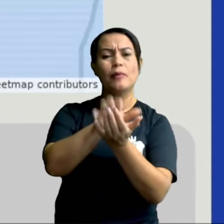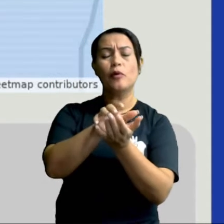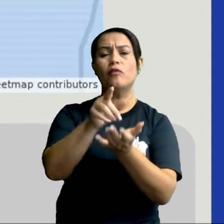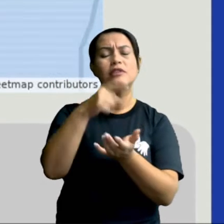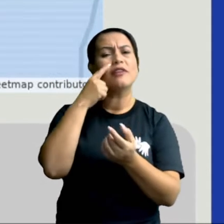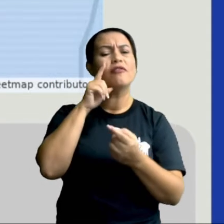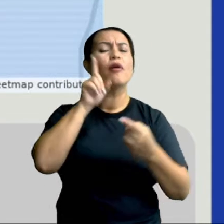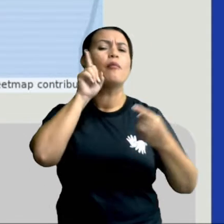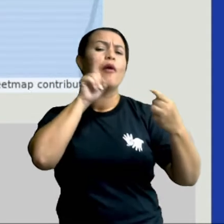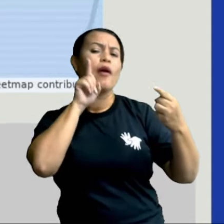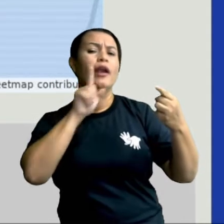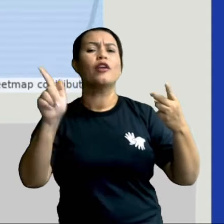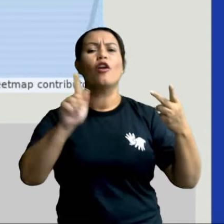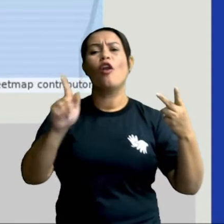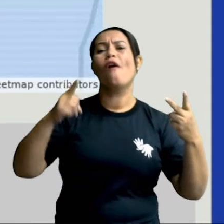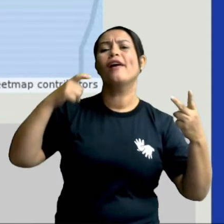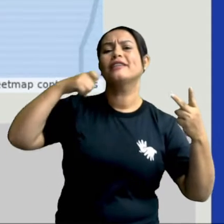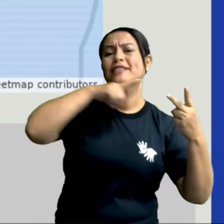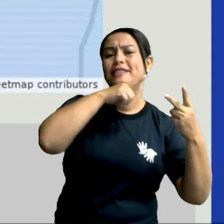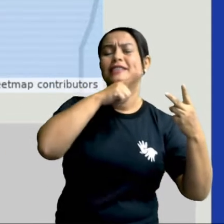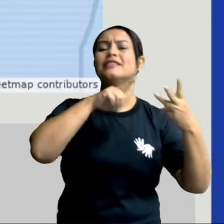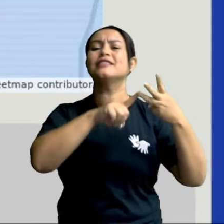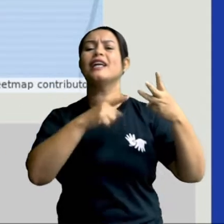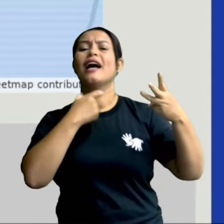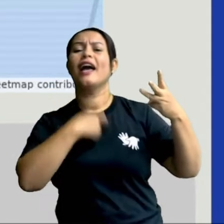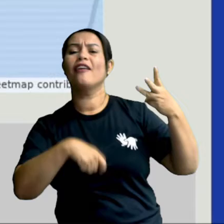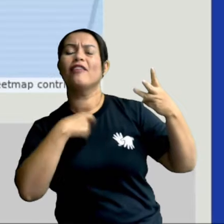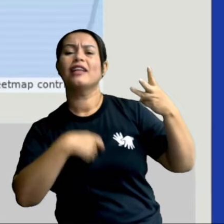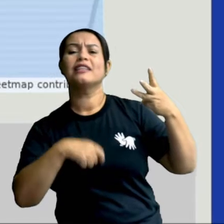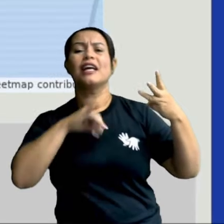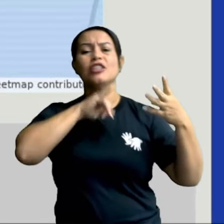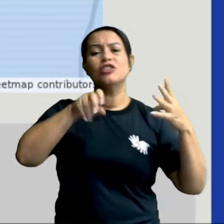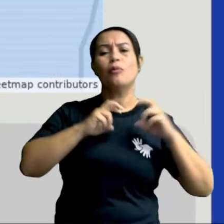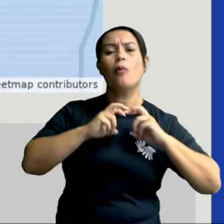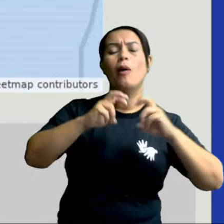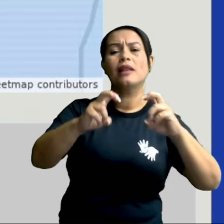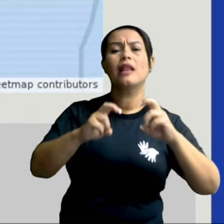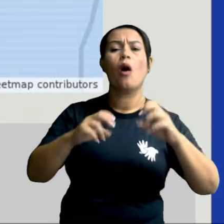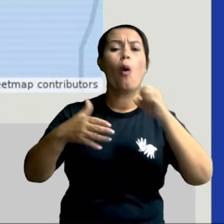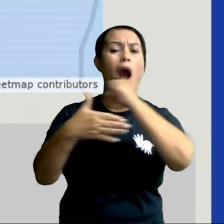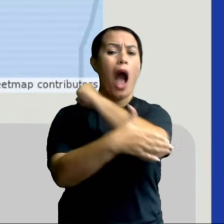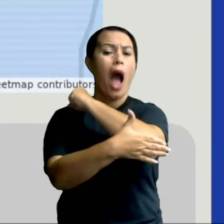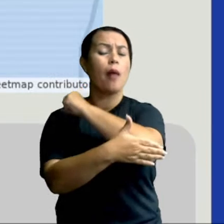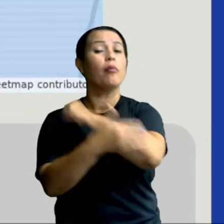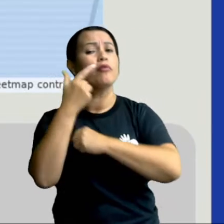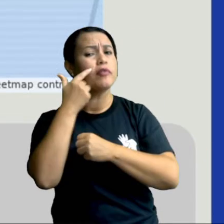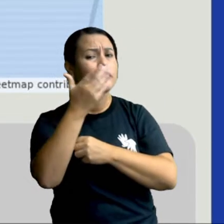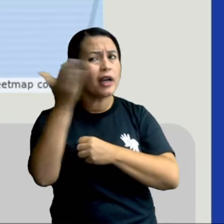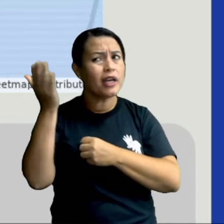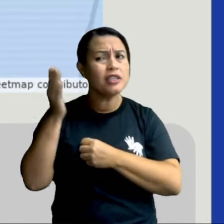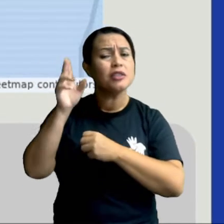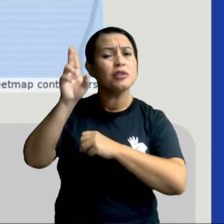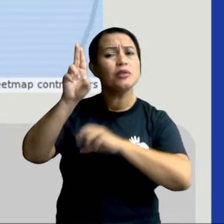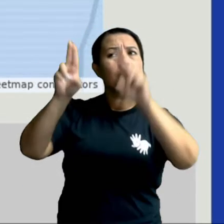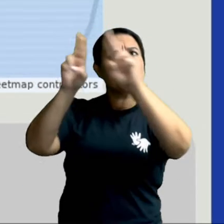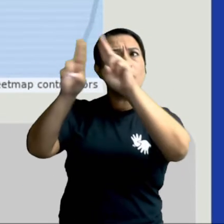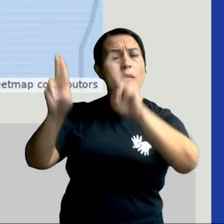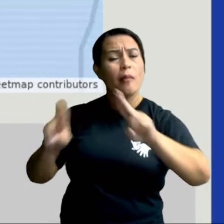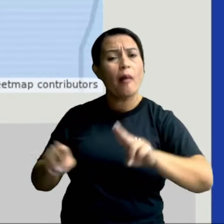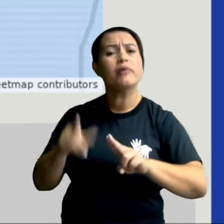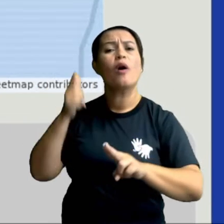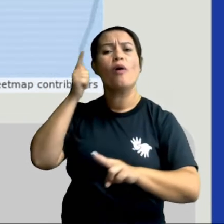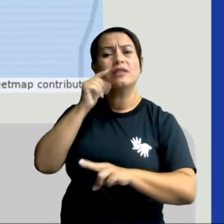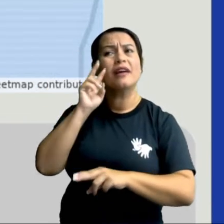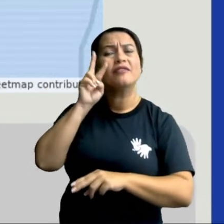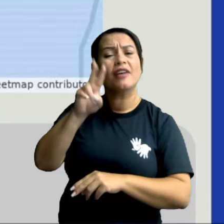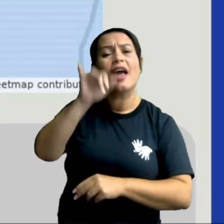vê Glória, Vexã, vê Gravatá, Jaboatão, Cabo. Então você percebe, você consegue ver o desenho